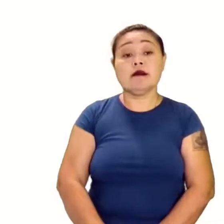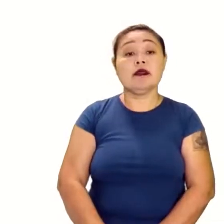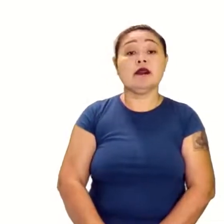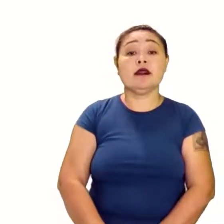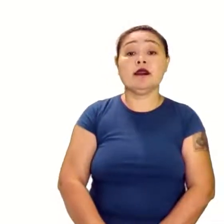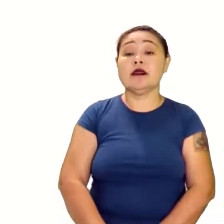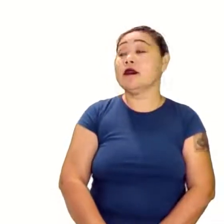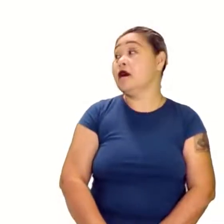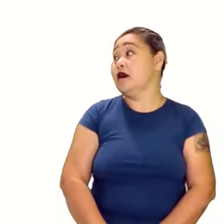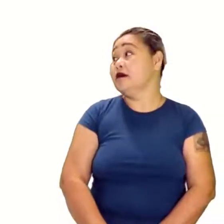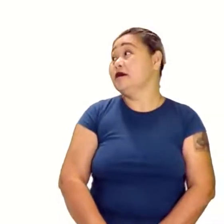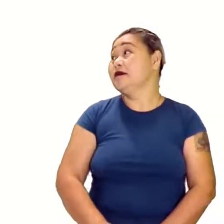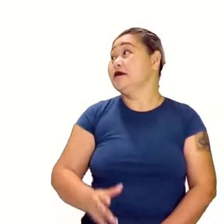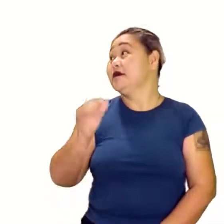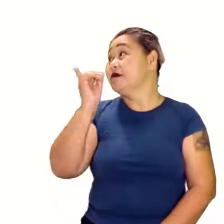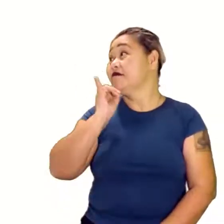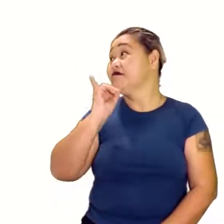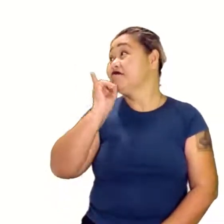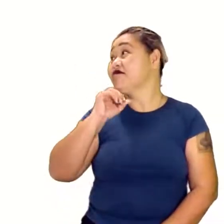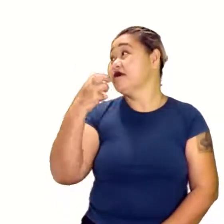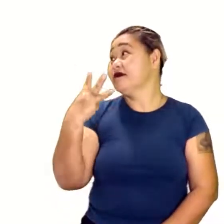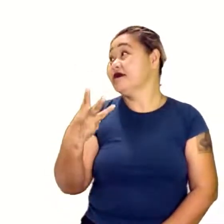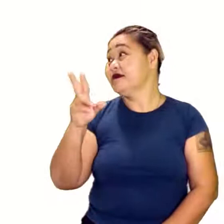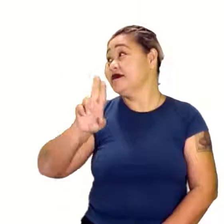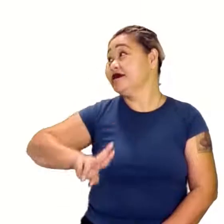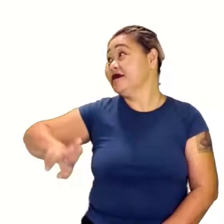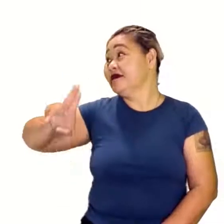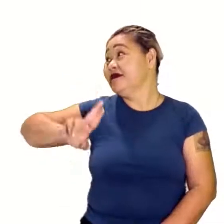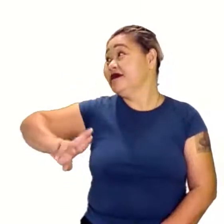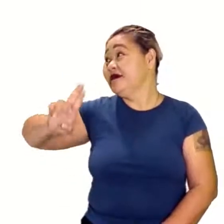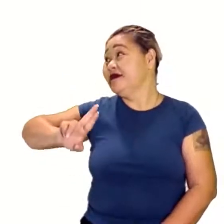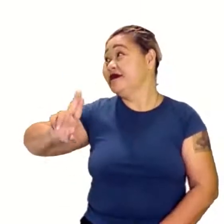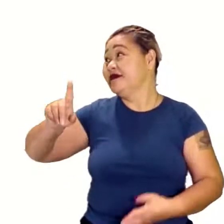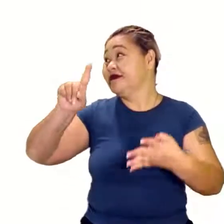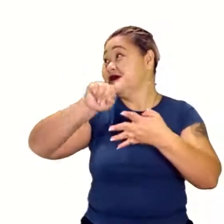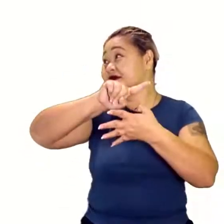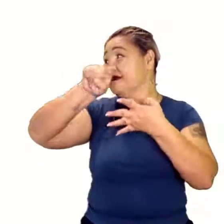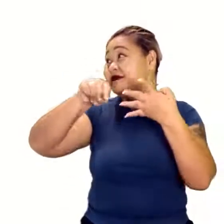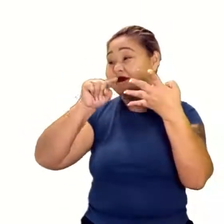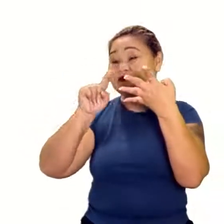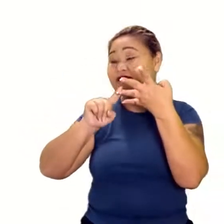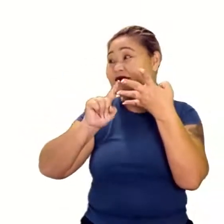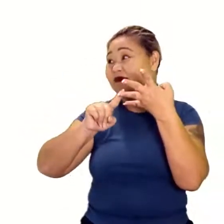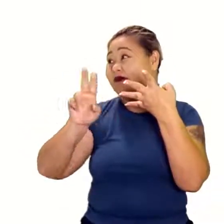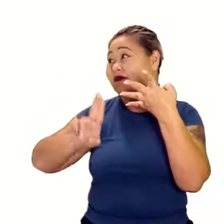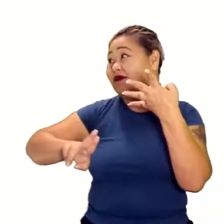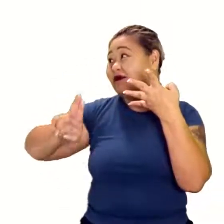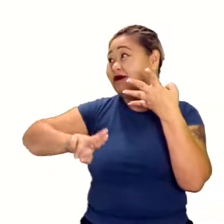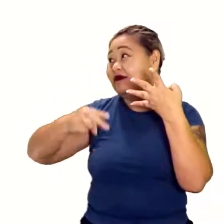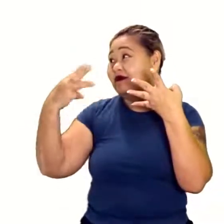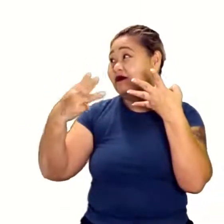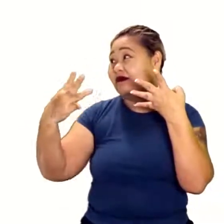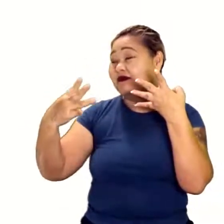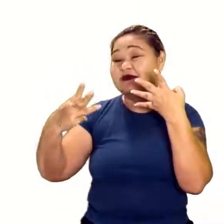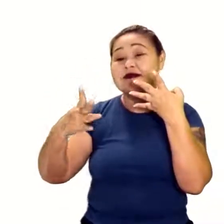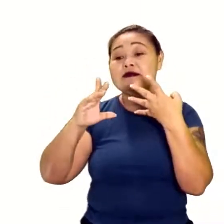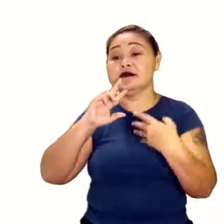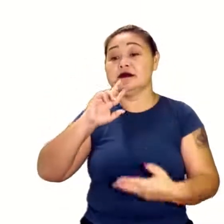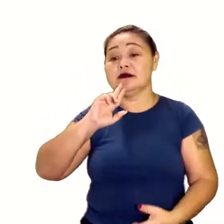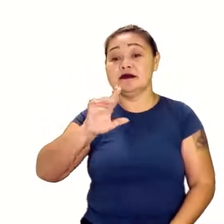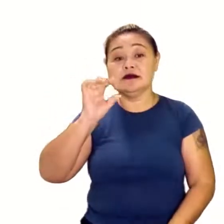Exemplo de número 3. Utilizando a propriedade da radiciação,